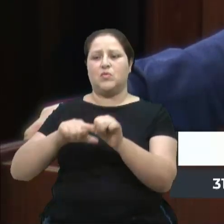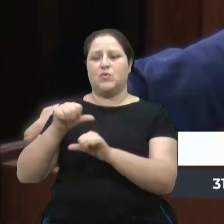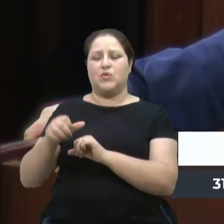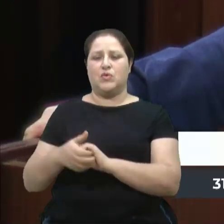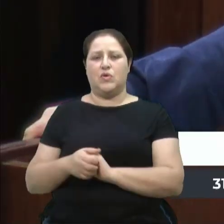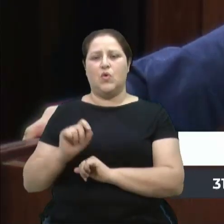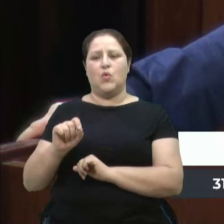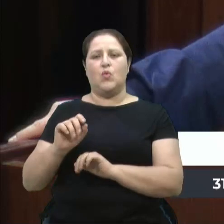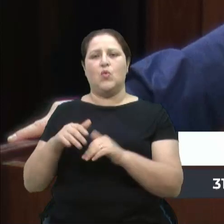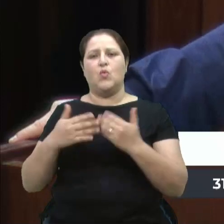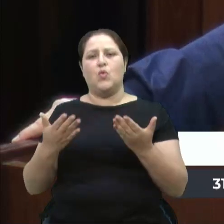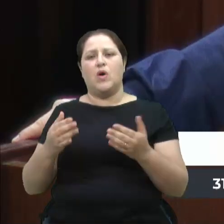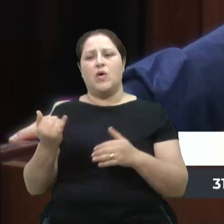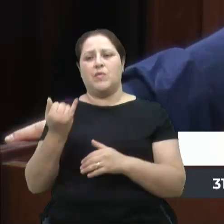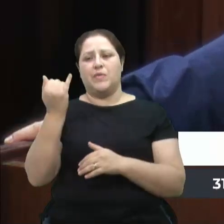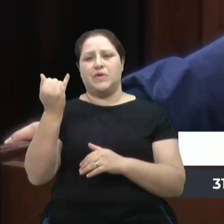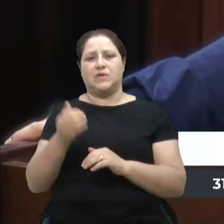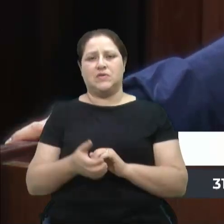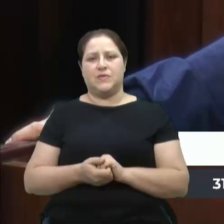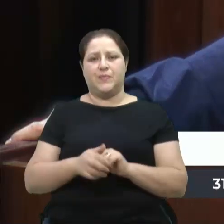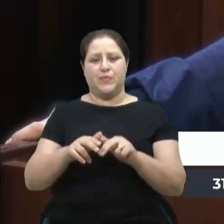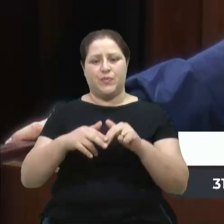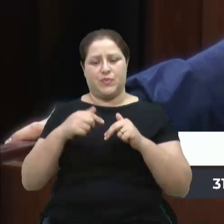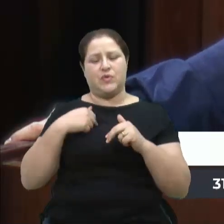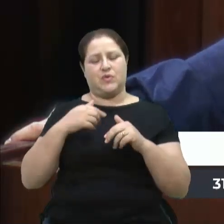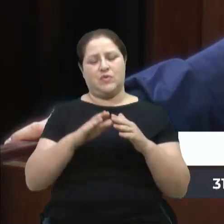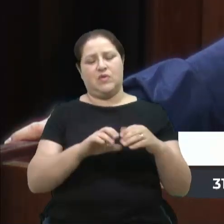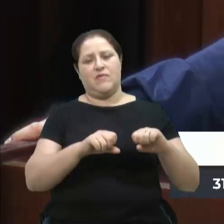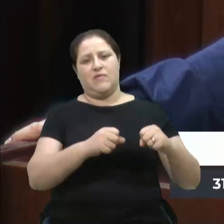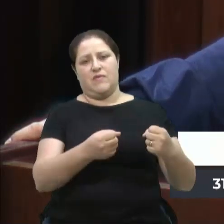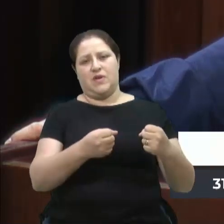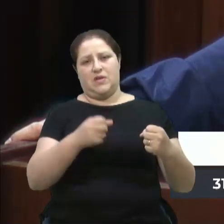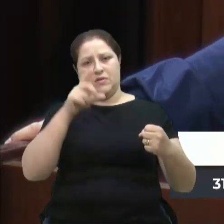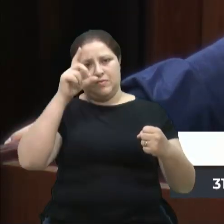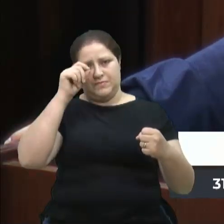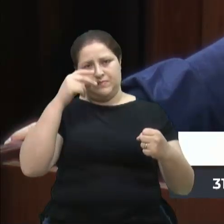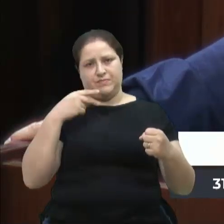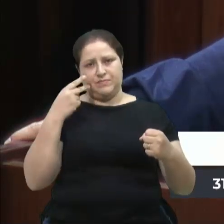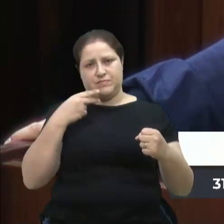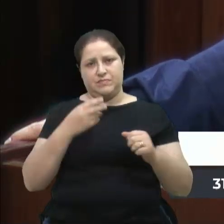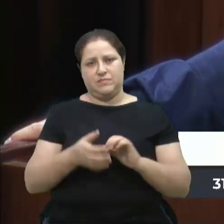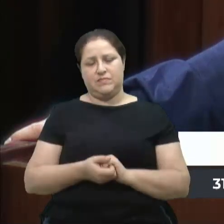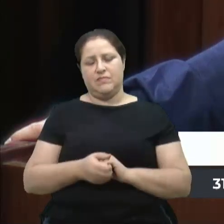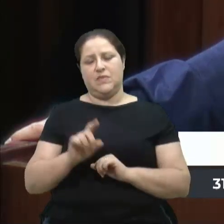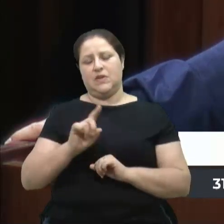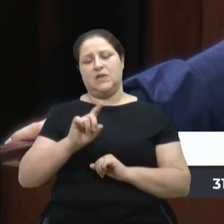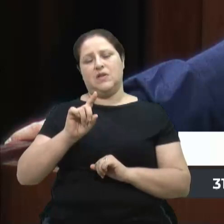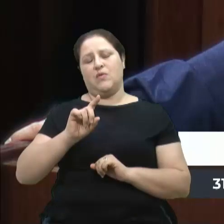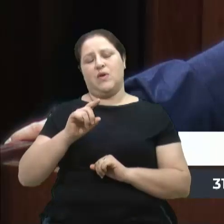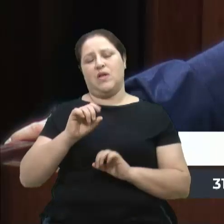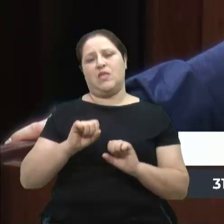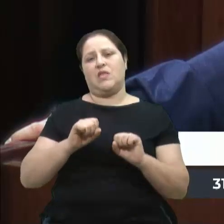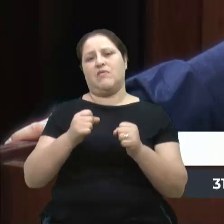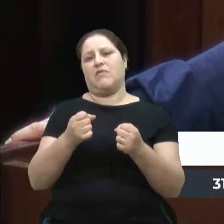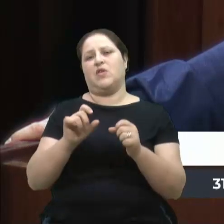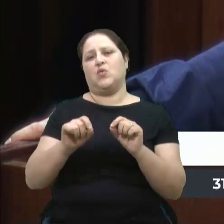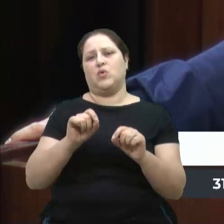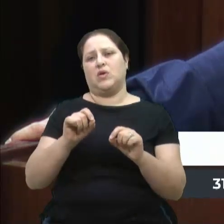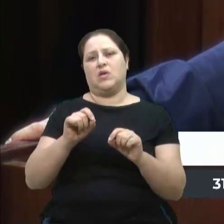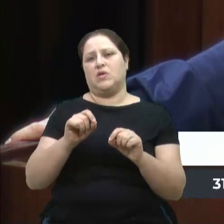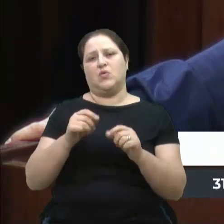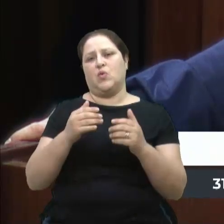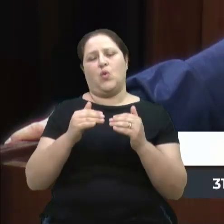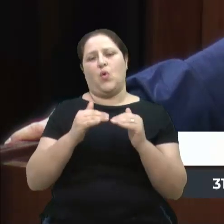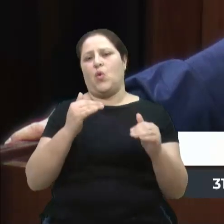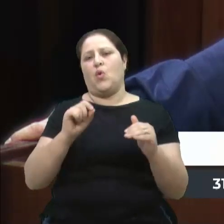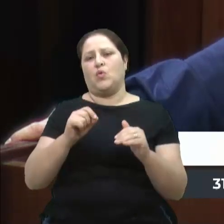importância. Por isso que eu defendo, vereador Schalco, não uma mordaça. Eu não defendo que seja feita uma mordaça, que não seja